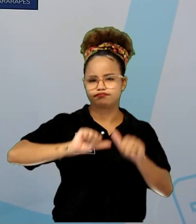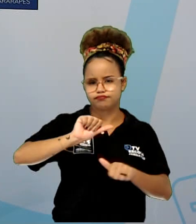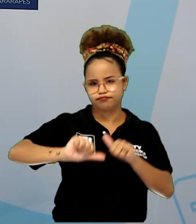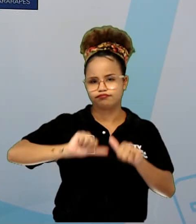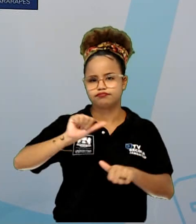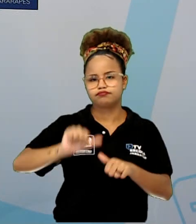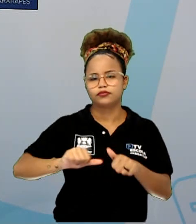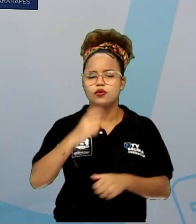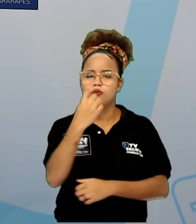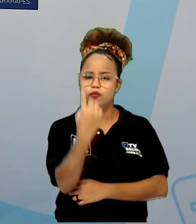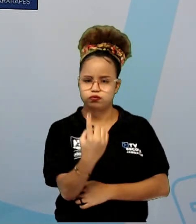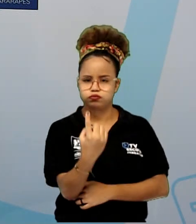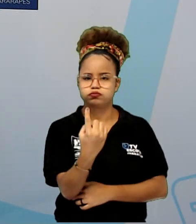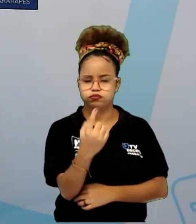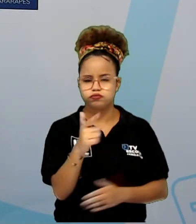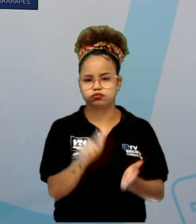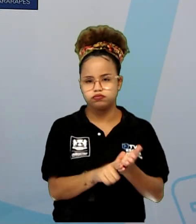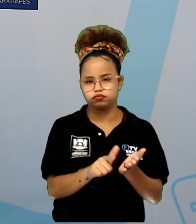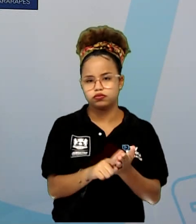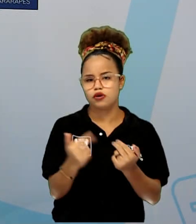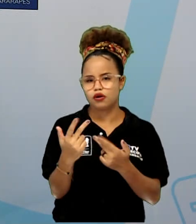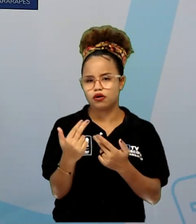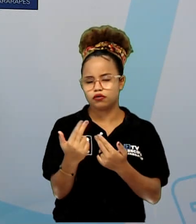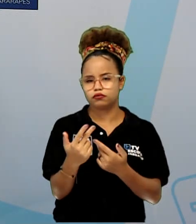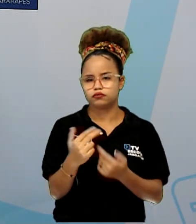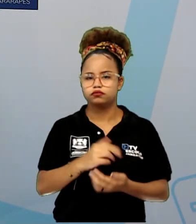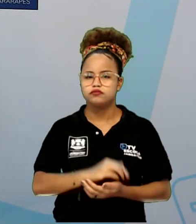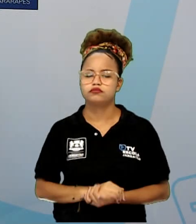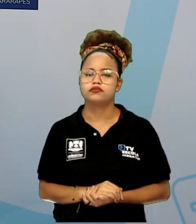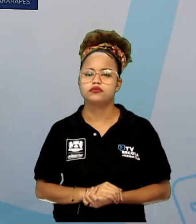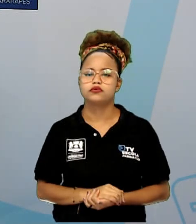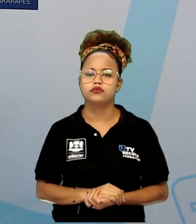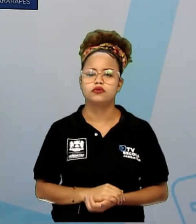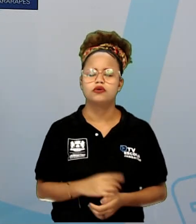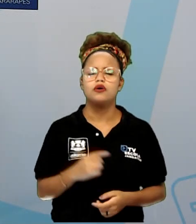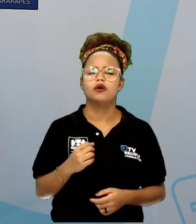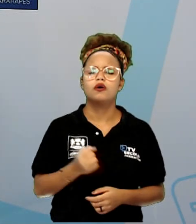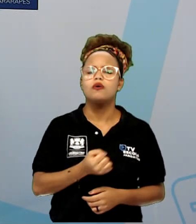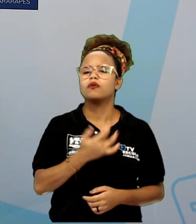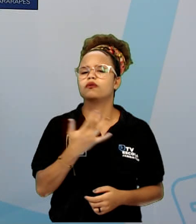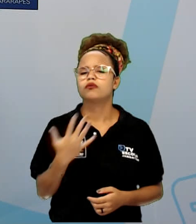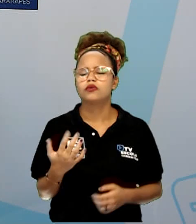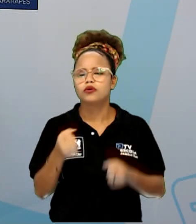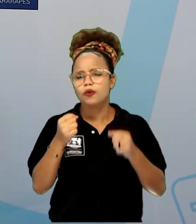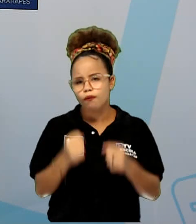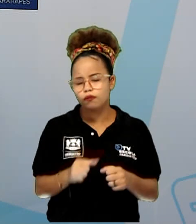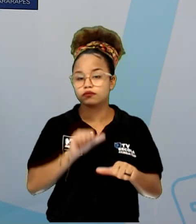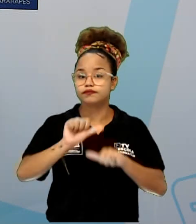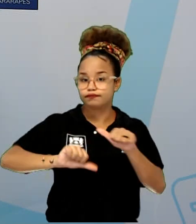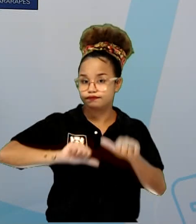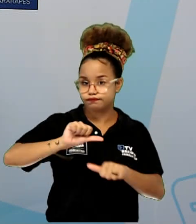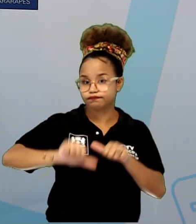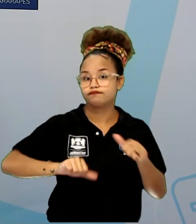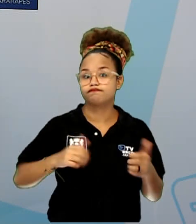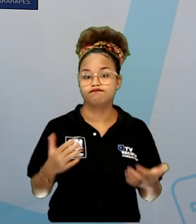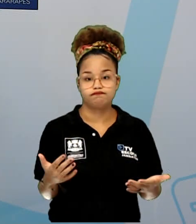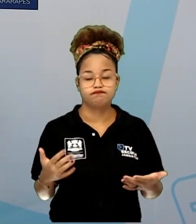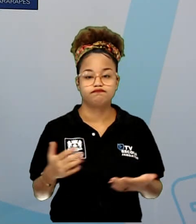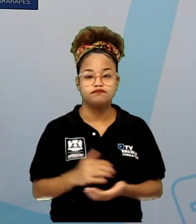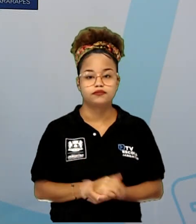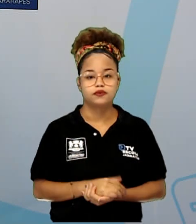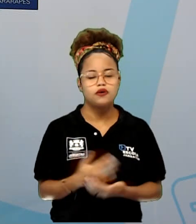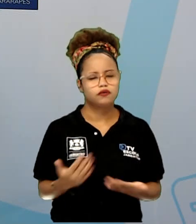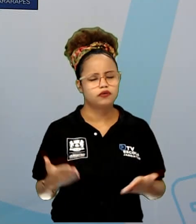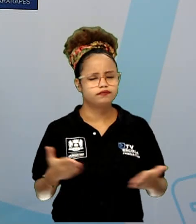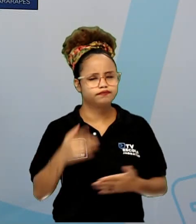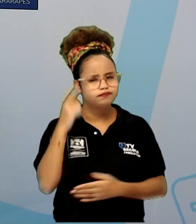uma única cédula de valor igual. Por qual cédula ela pode trocar? Vamos